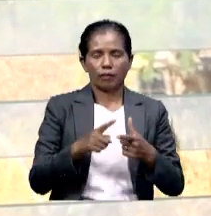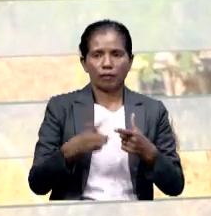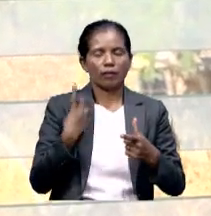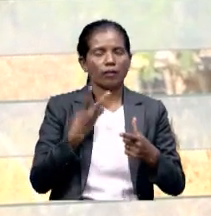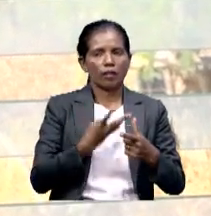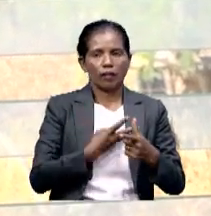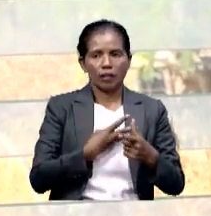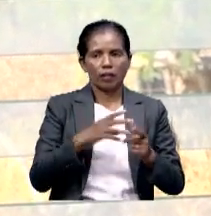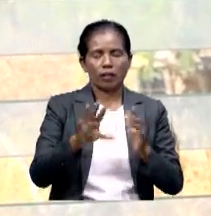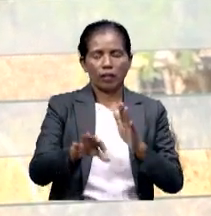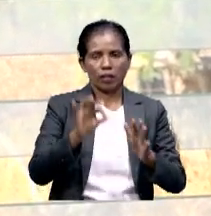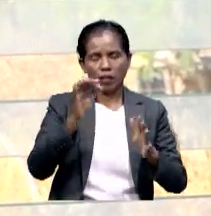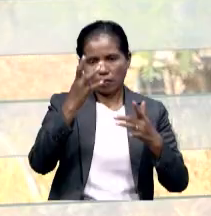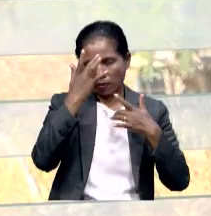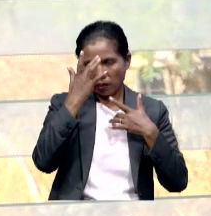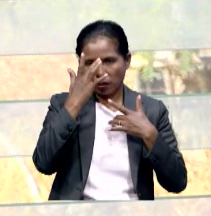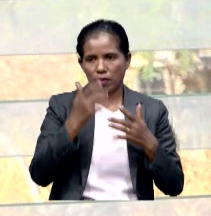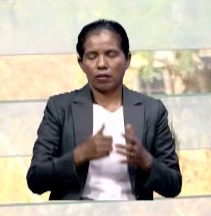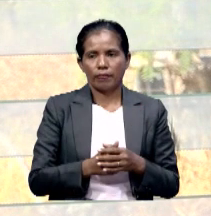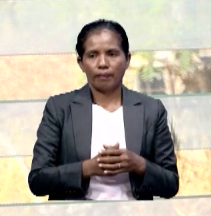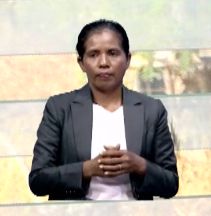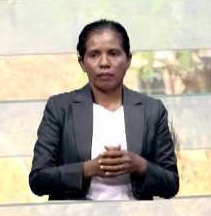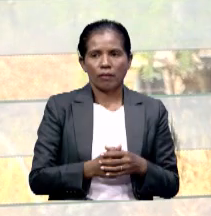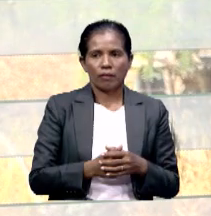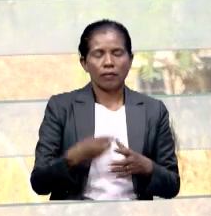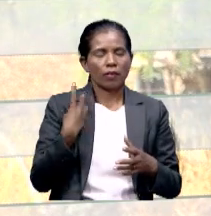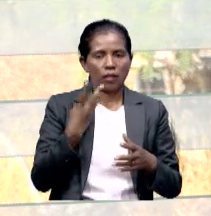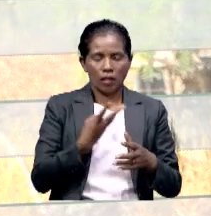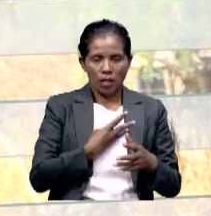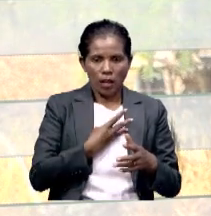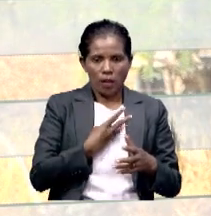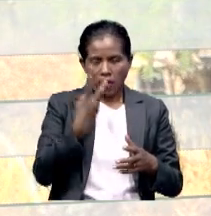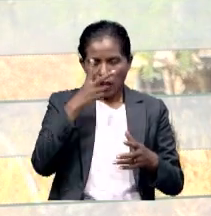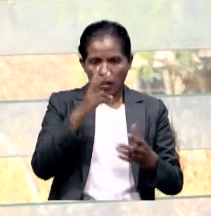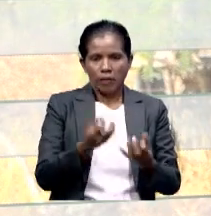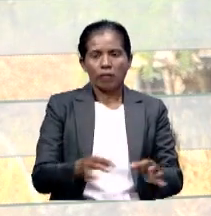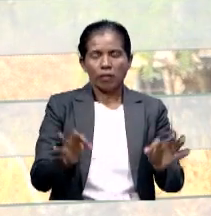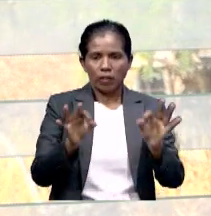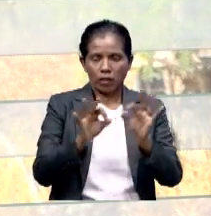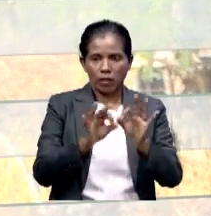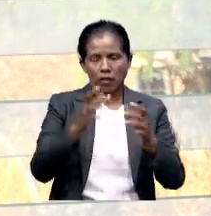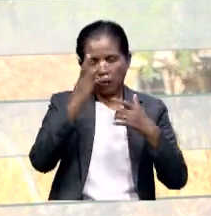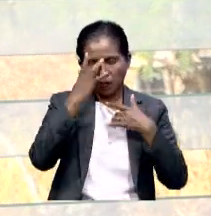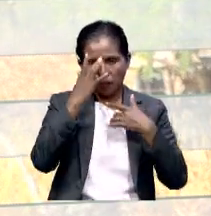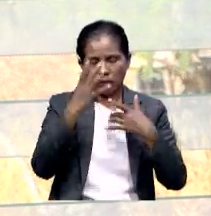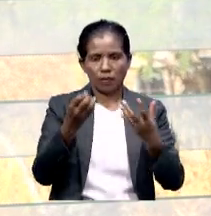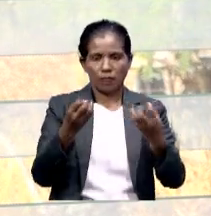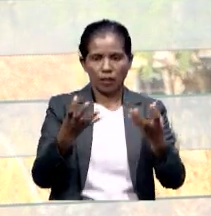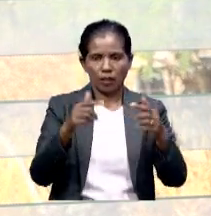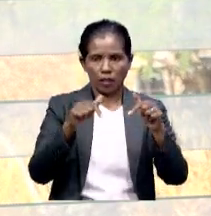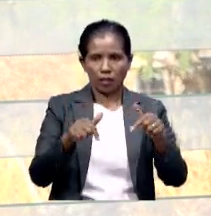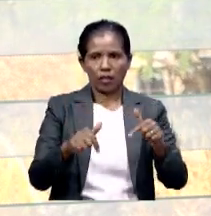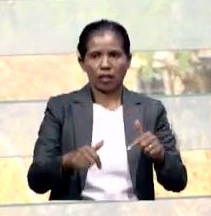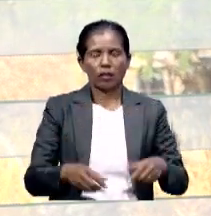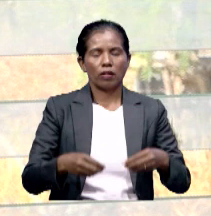Itaheta, moras ne outro, a me prioritiza, moras ne bem mais frequente, né? Não ameaça a